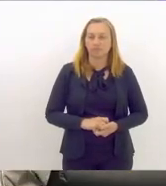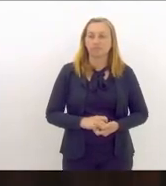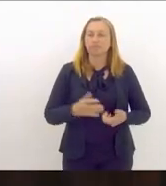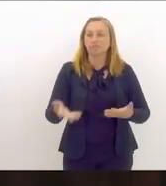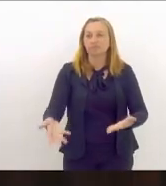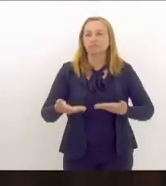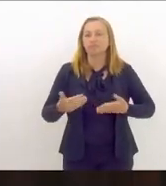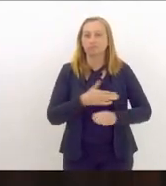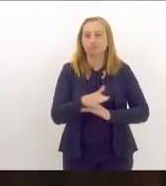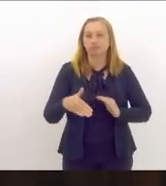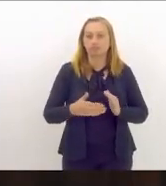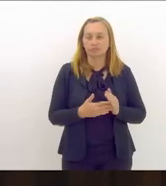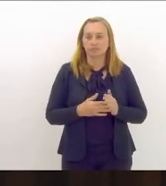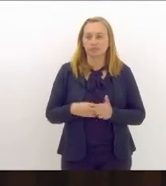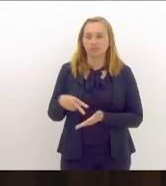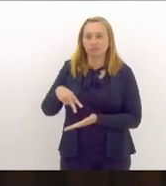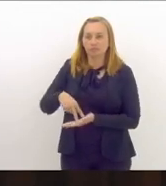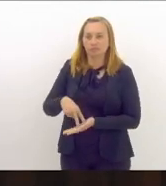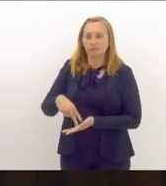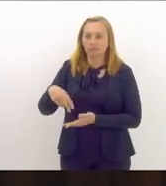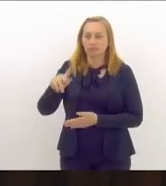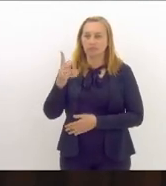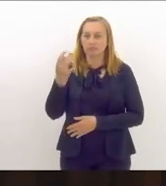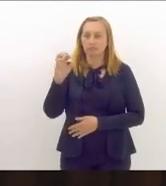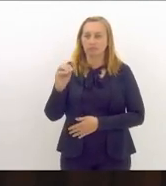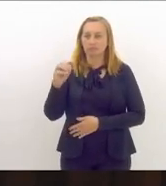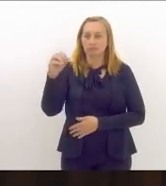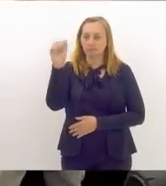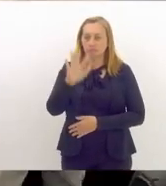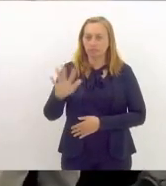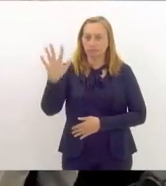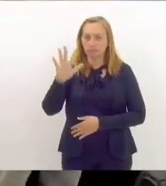Convido a todos para que de pé possamos ouvir o hino nacional.